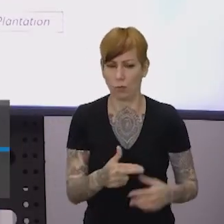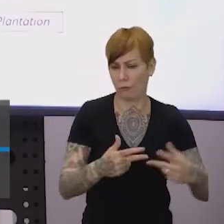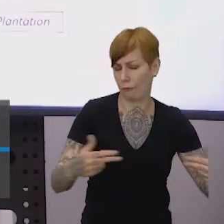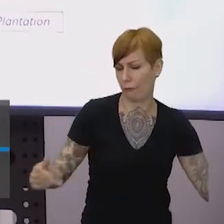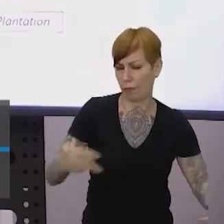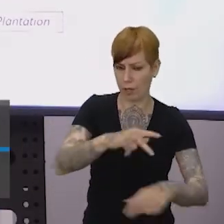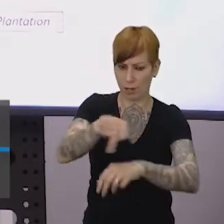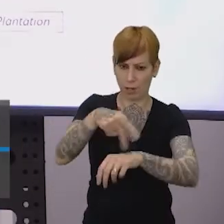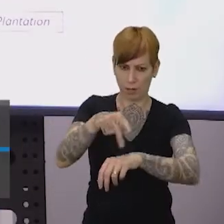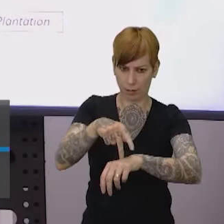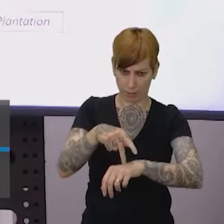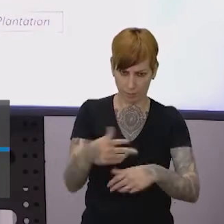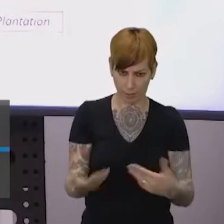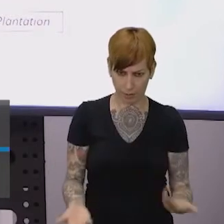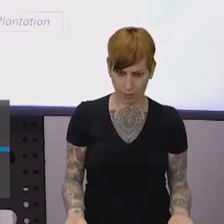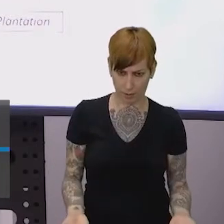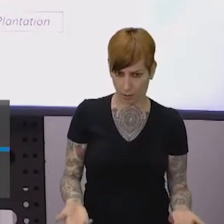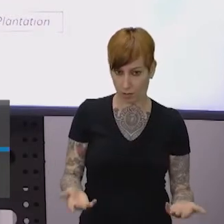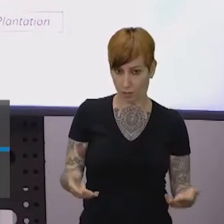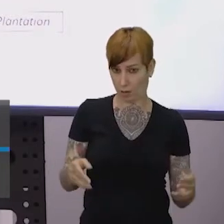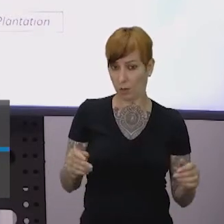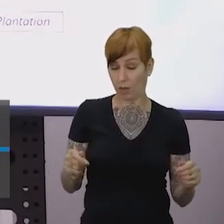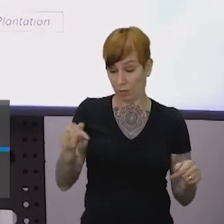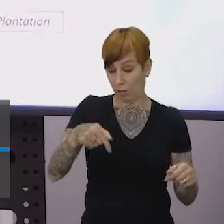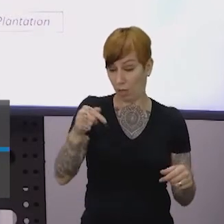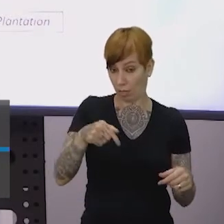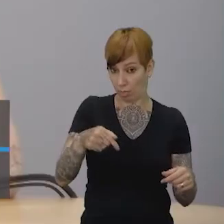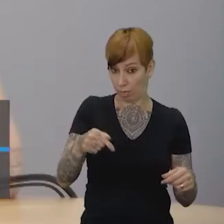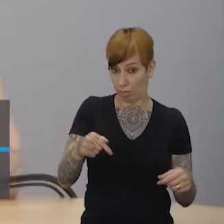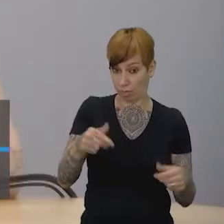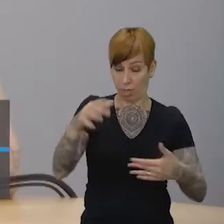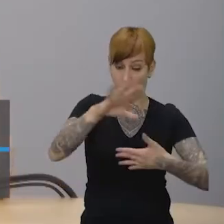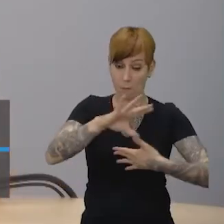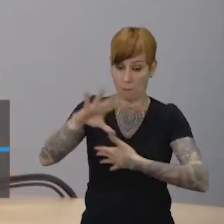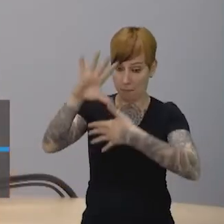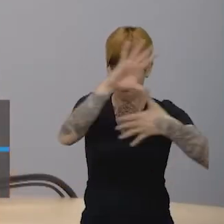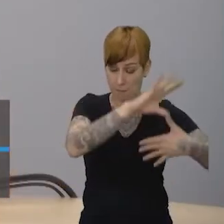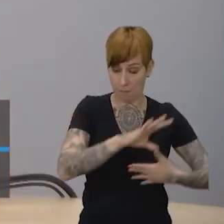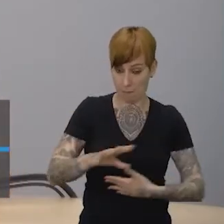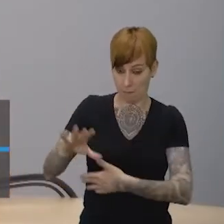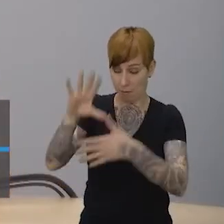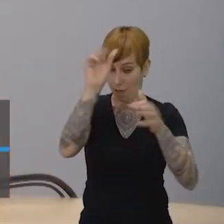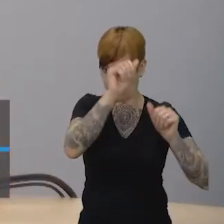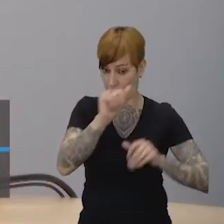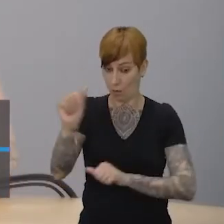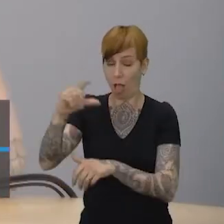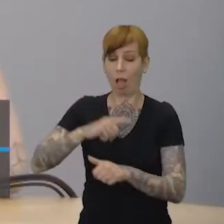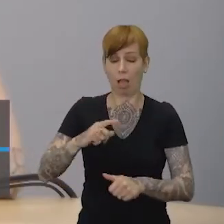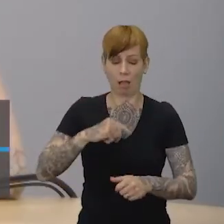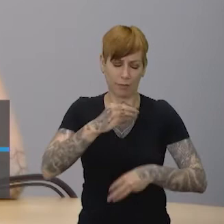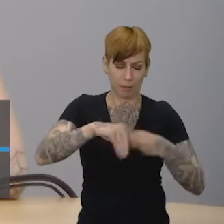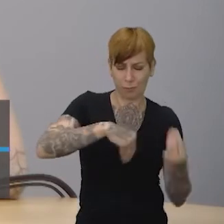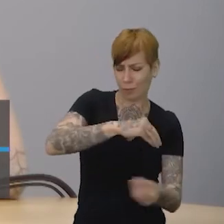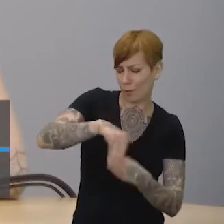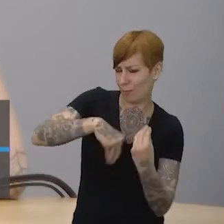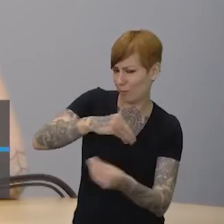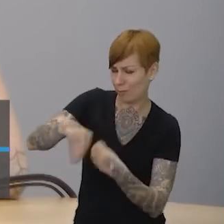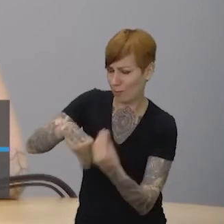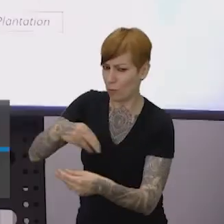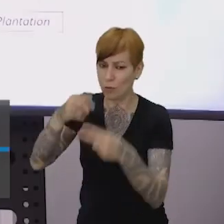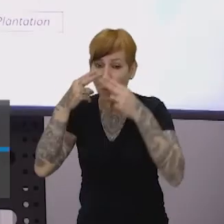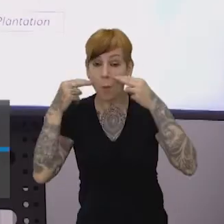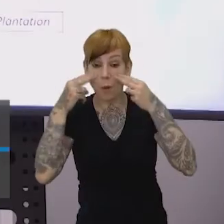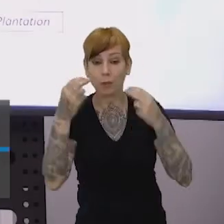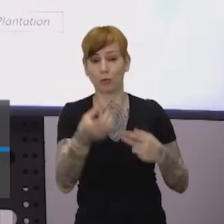etnicamente falando, muito mais mestiços de índios do que mestiços de negros. É verdade. Já deu